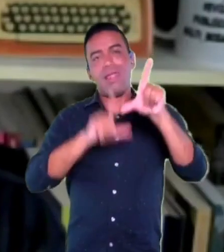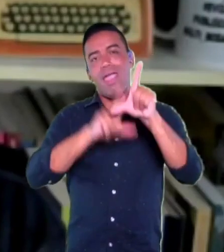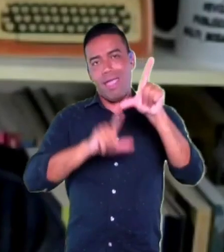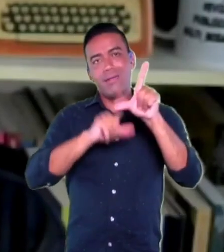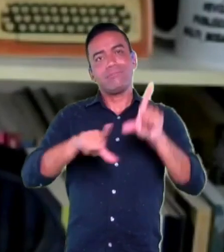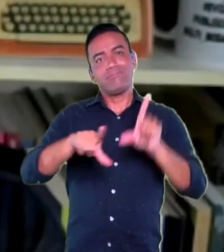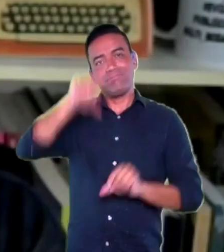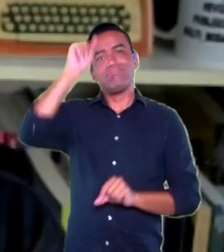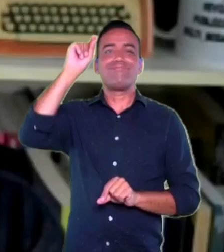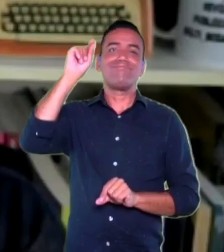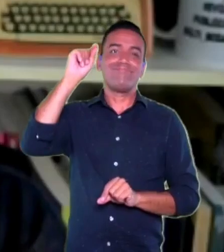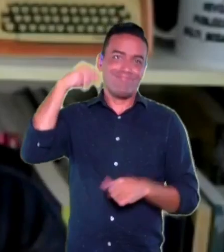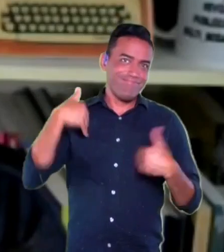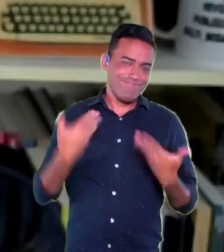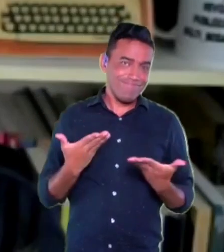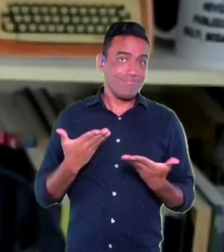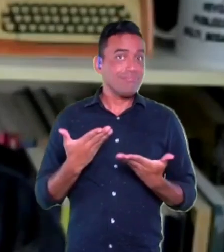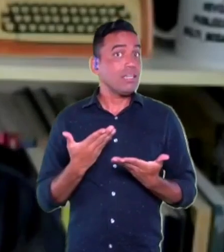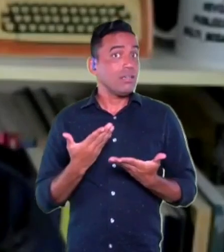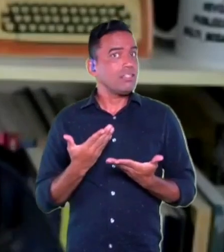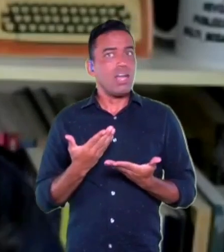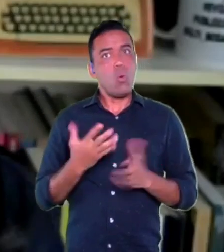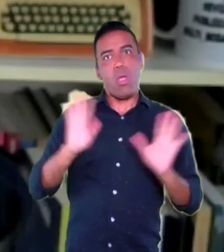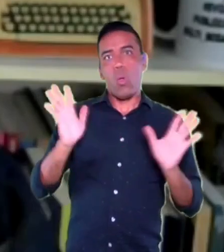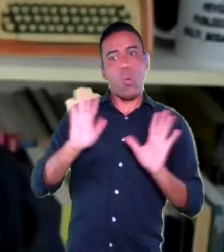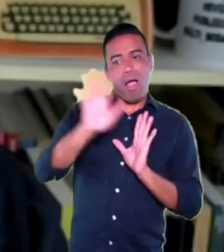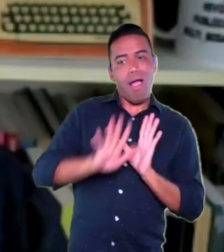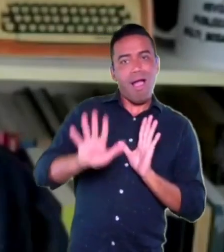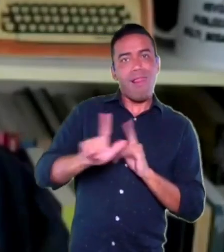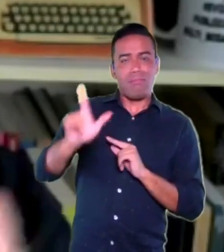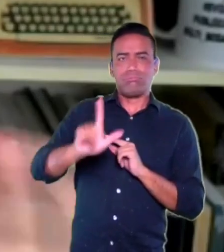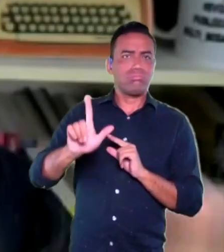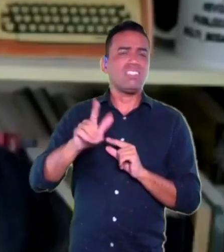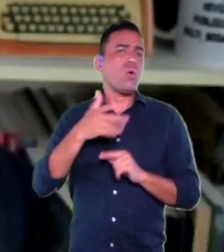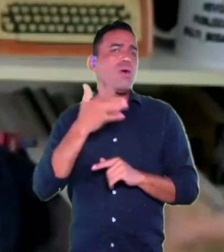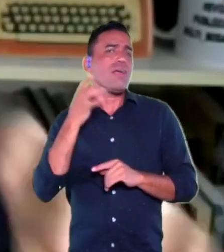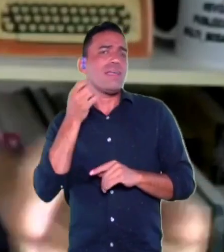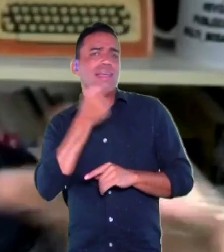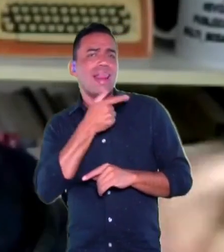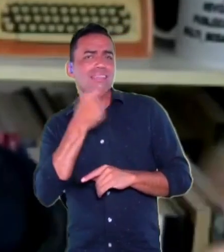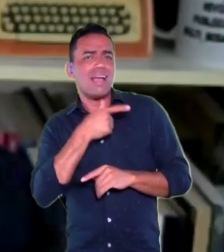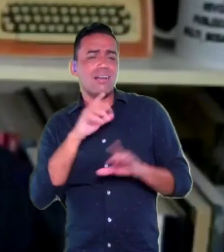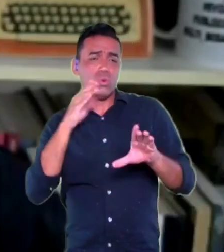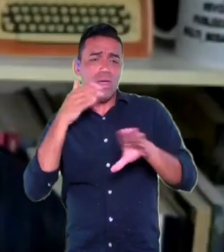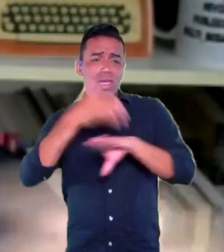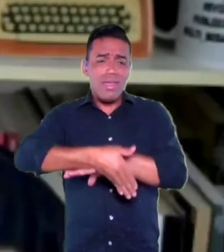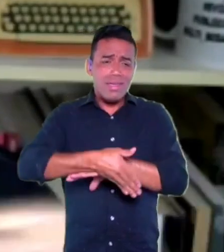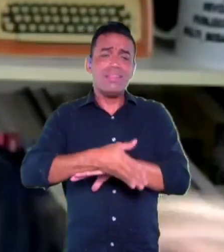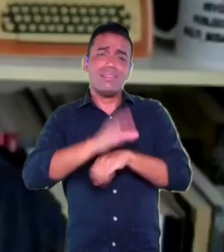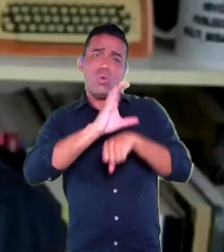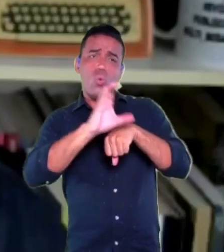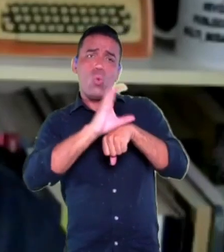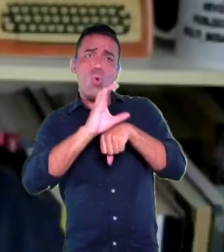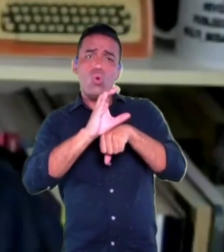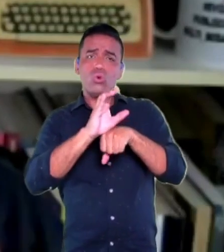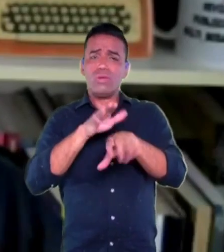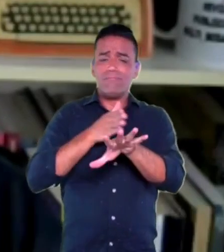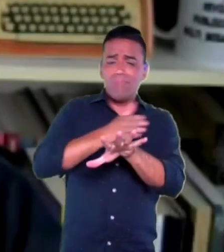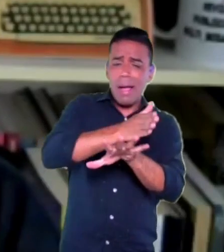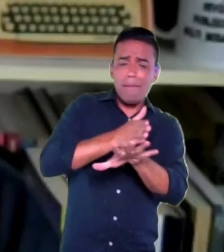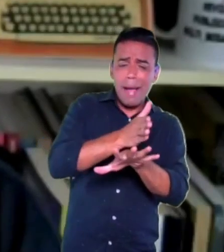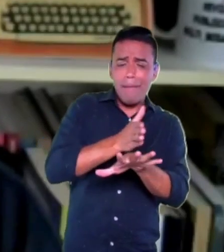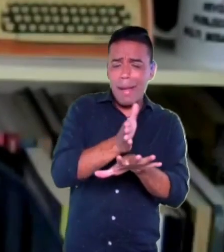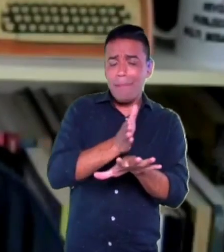E aí mas assim, eu não sou da literatura, engraçado, quando a gente entra no curso, a gente vê que ele se divide também, se subdivide, né? E